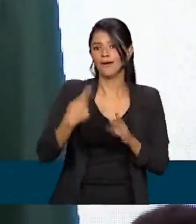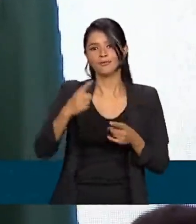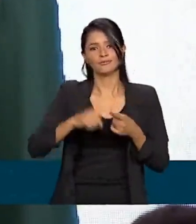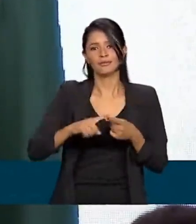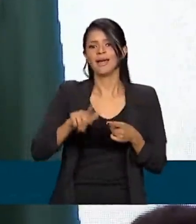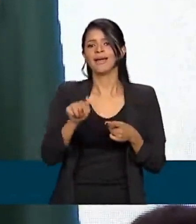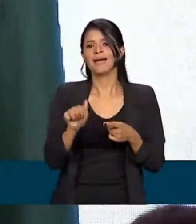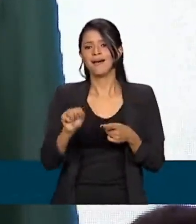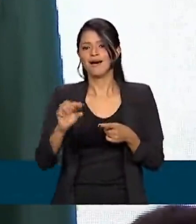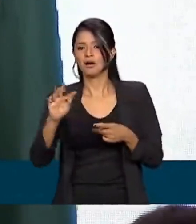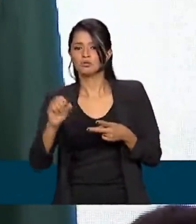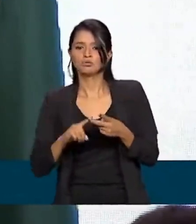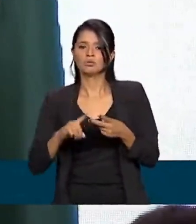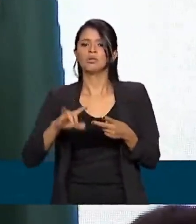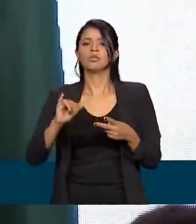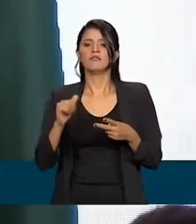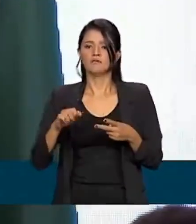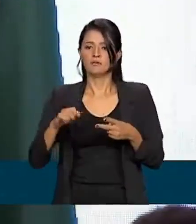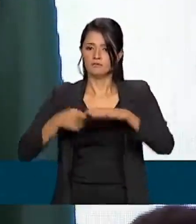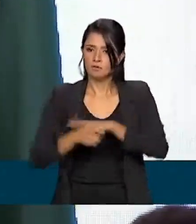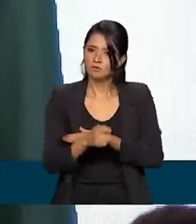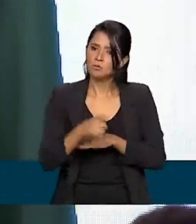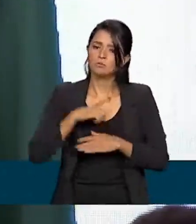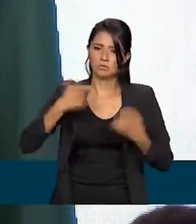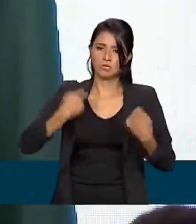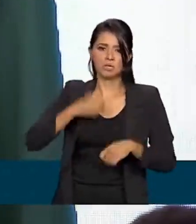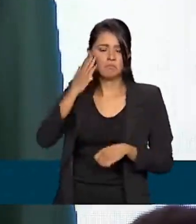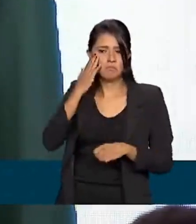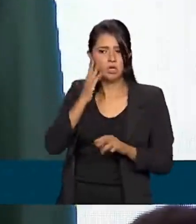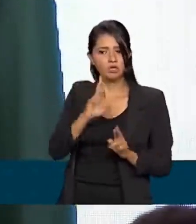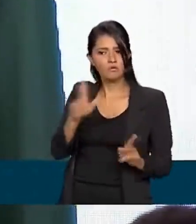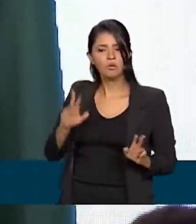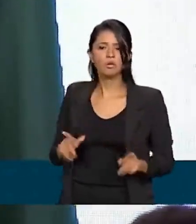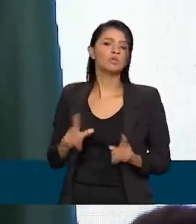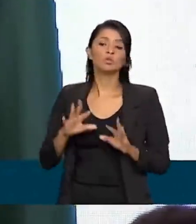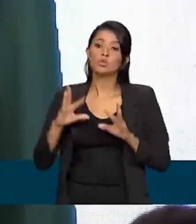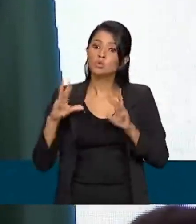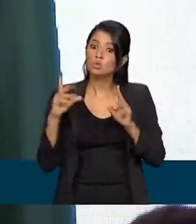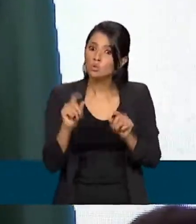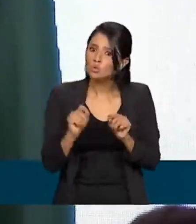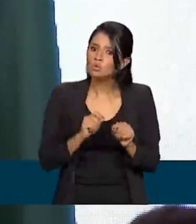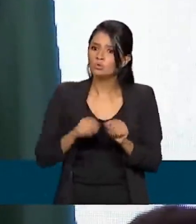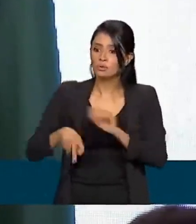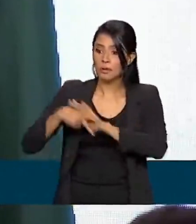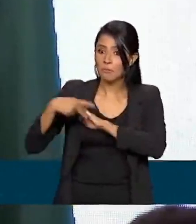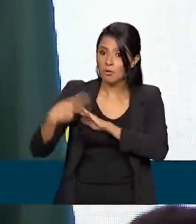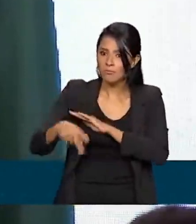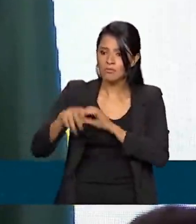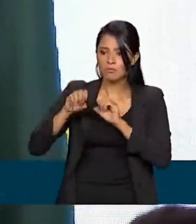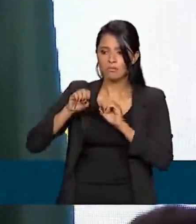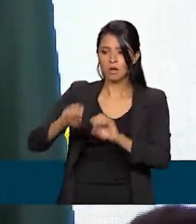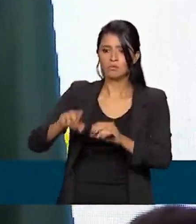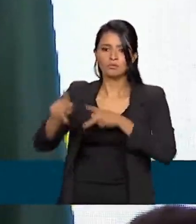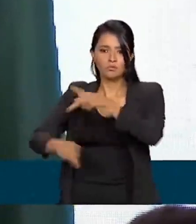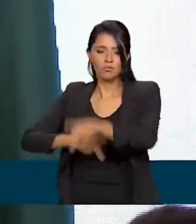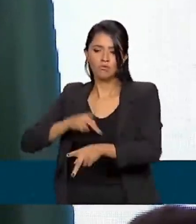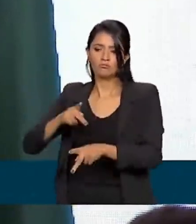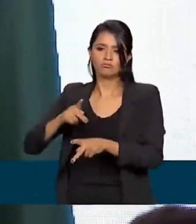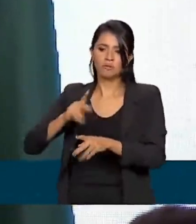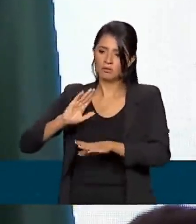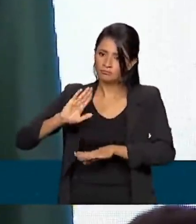é investimento. Eu acho que tudo o que é feito para gastar, para educar o povo, para formar o